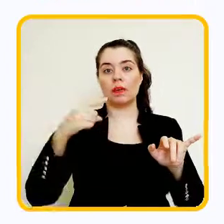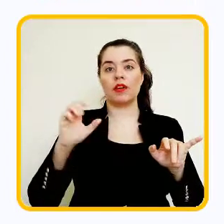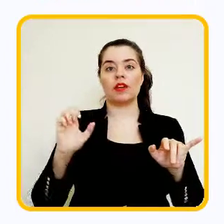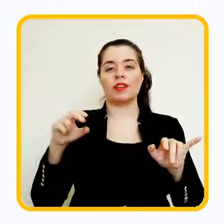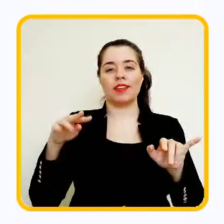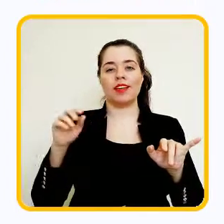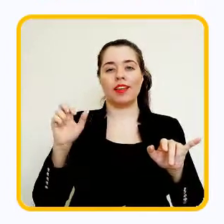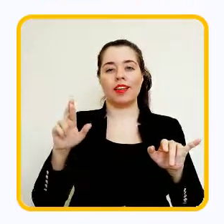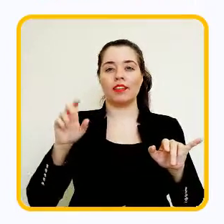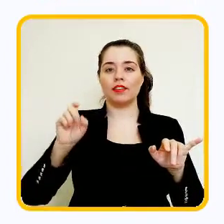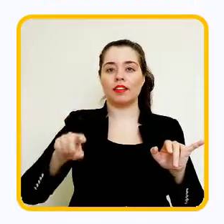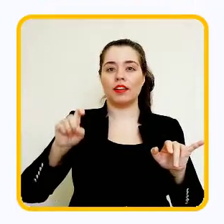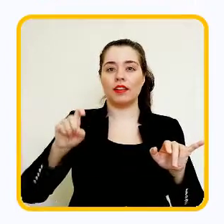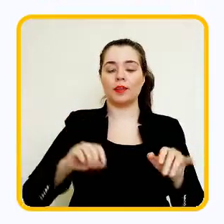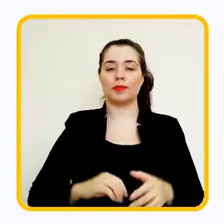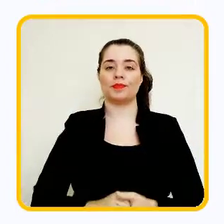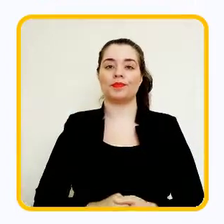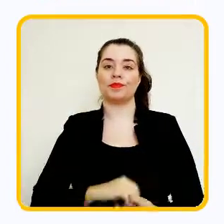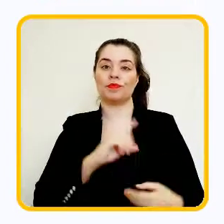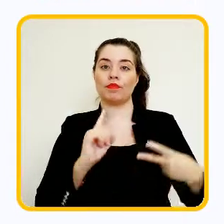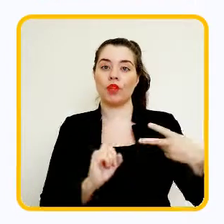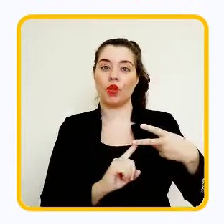mensagem neste campo e clica Enter.